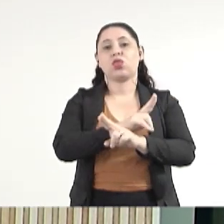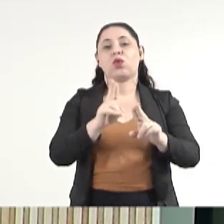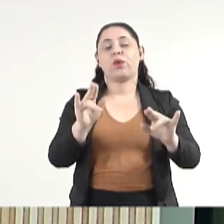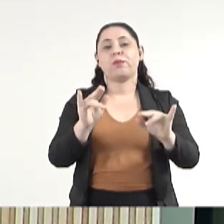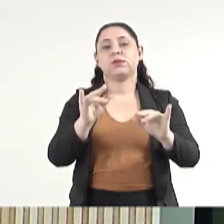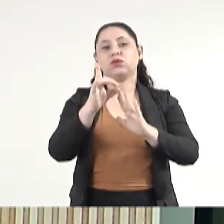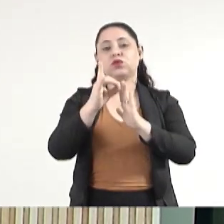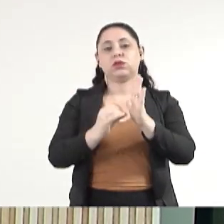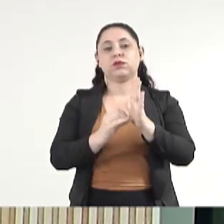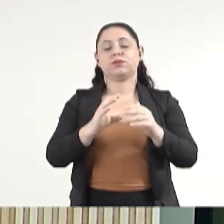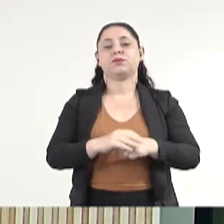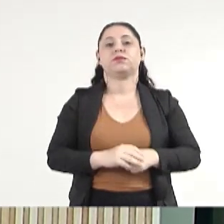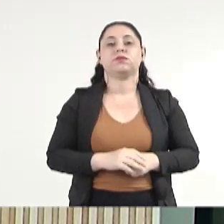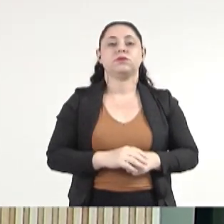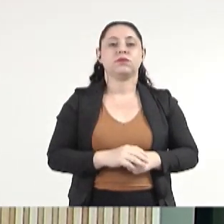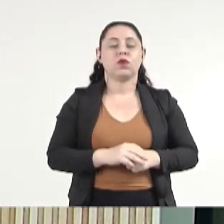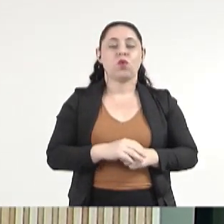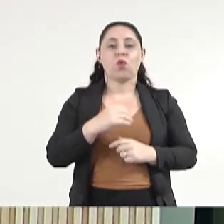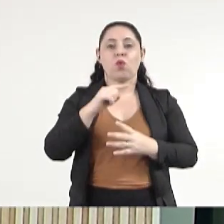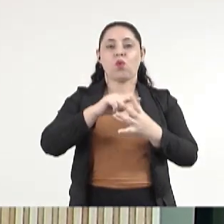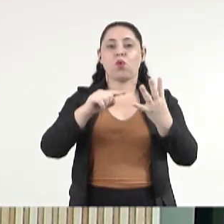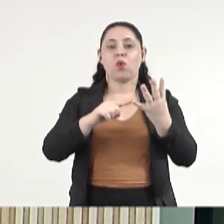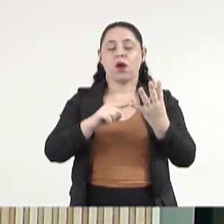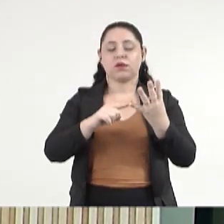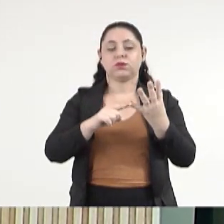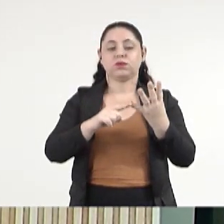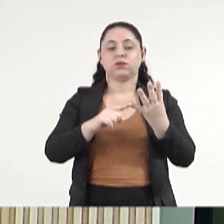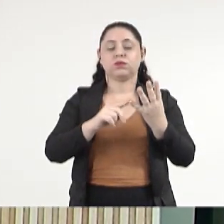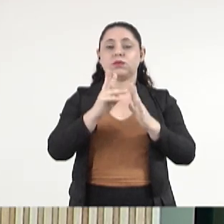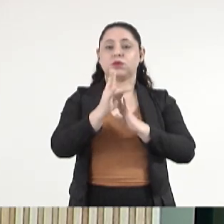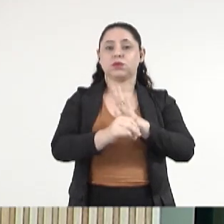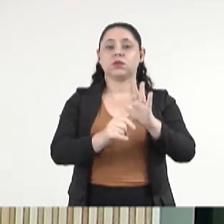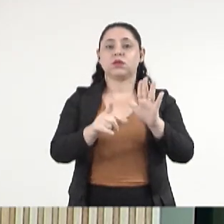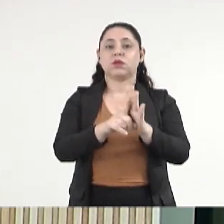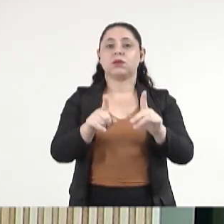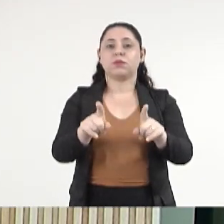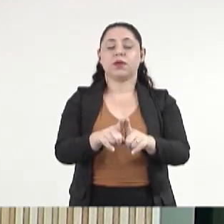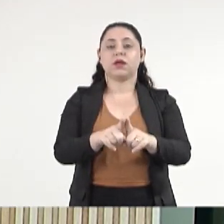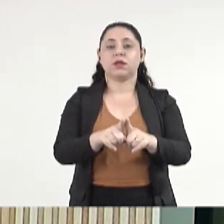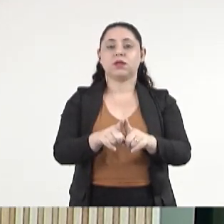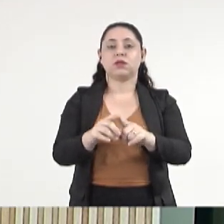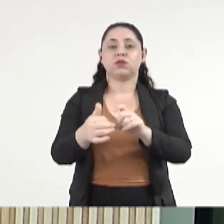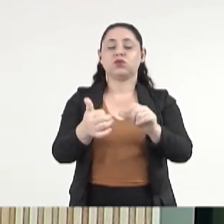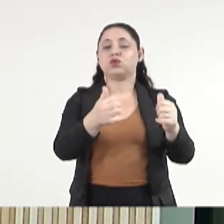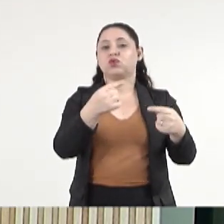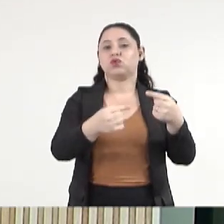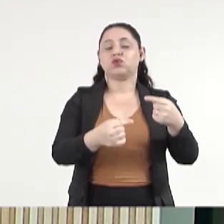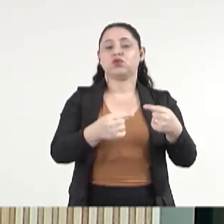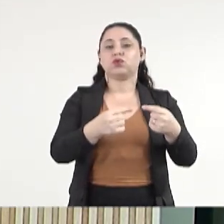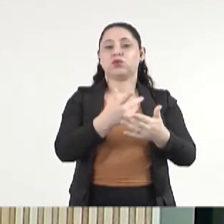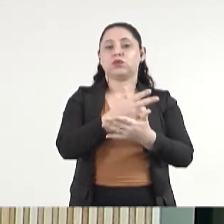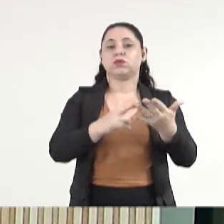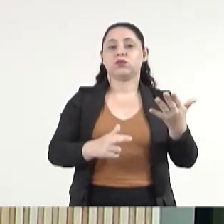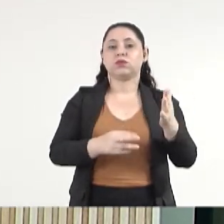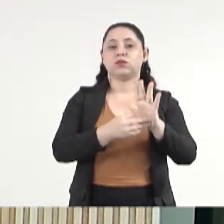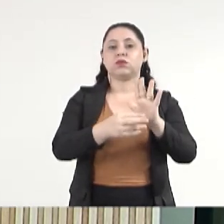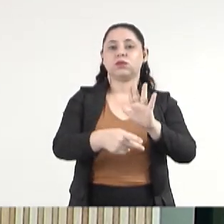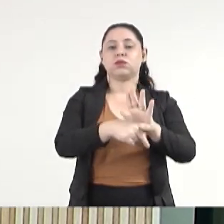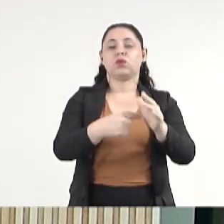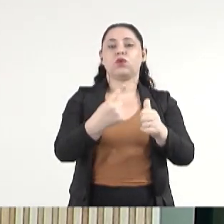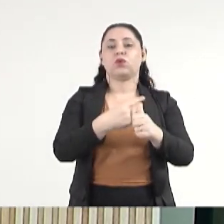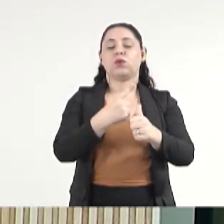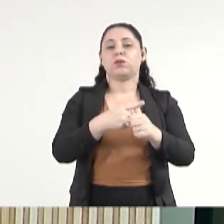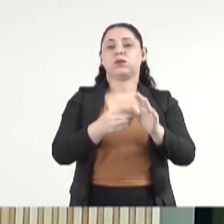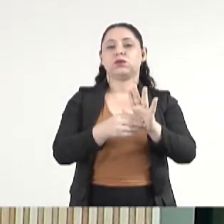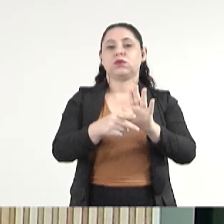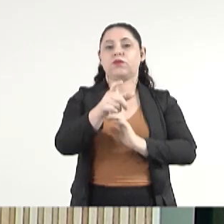a publicidade. Além desses 4 itens da pauta de hoje, os deputados também deliberaram sobre os requerimentos, as indicações.